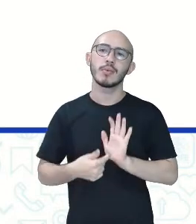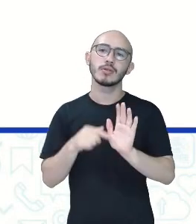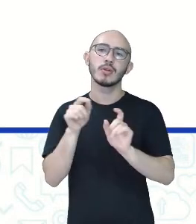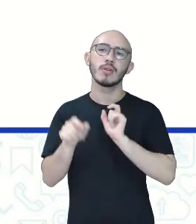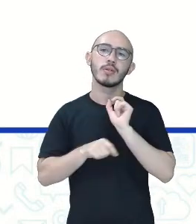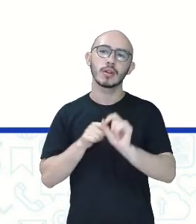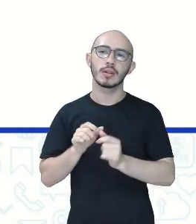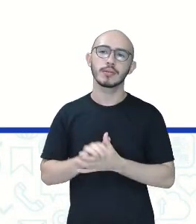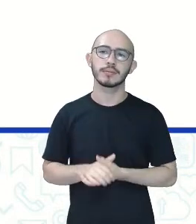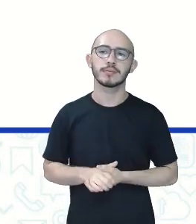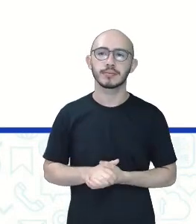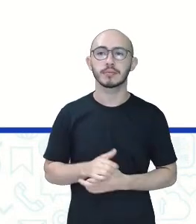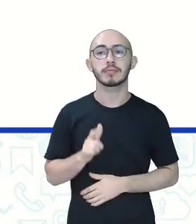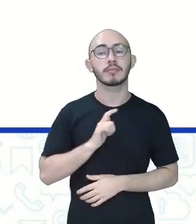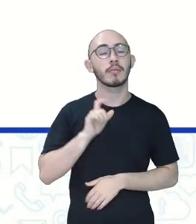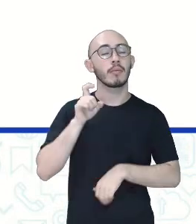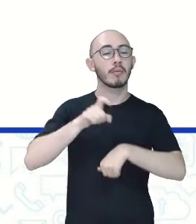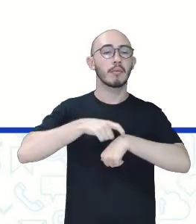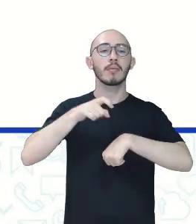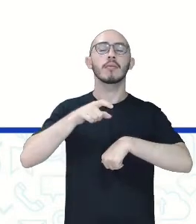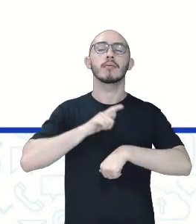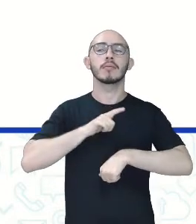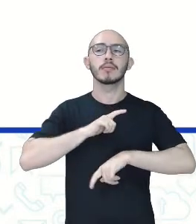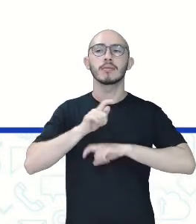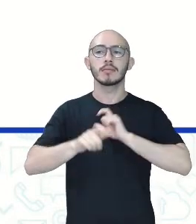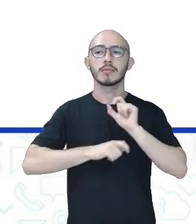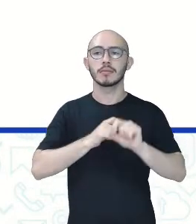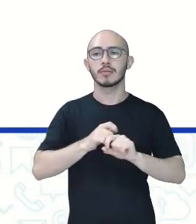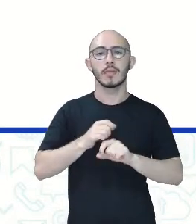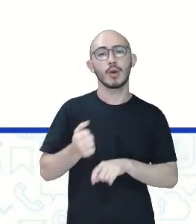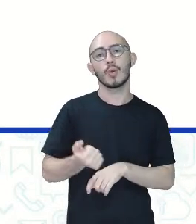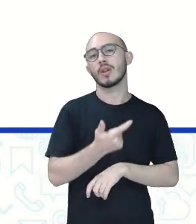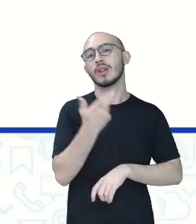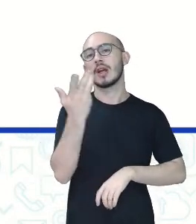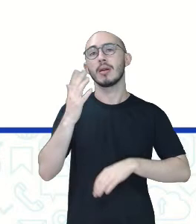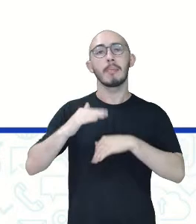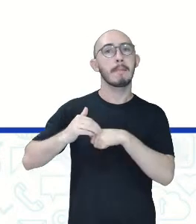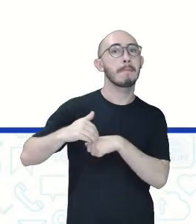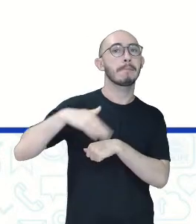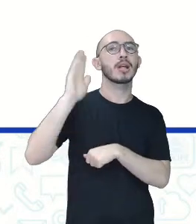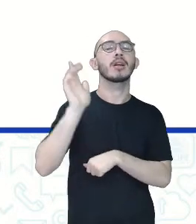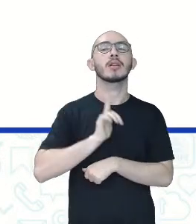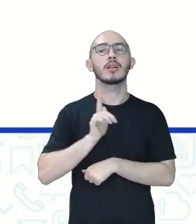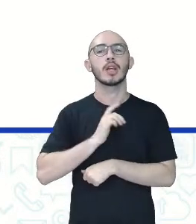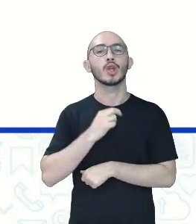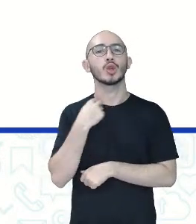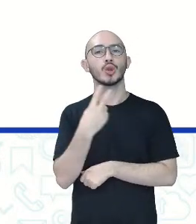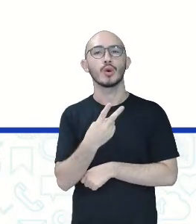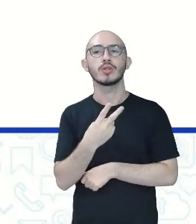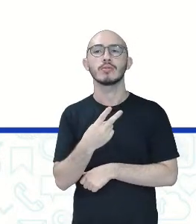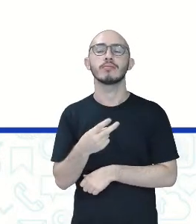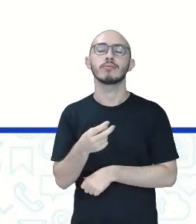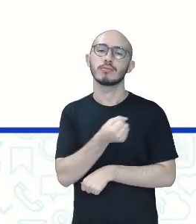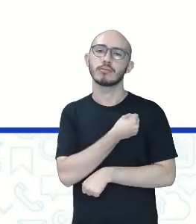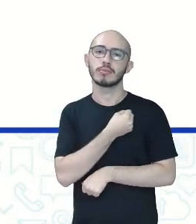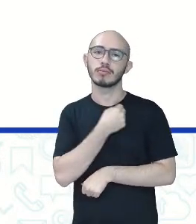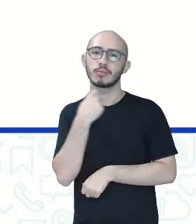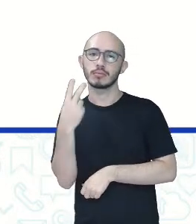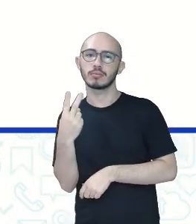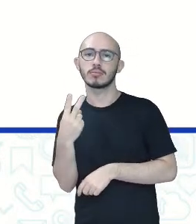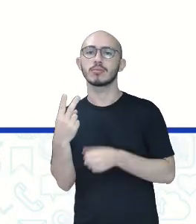colocou aí um momento em que eu tenho as maiores quantidades para 2 elementos. Eu tenho que o número 2 e o número